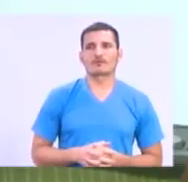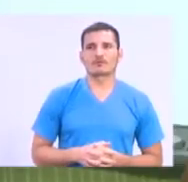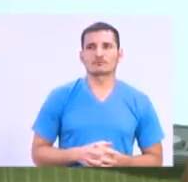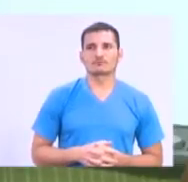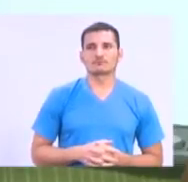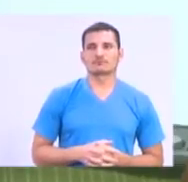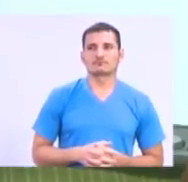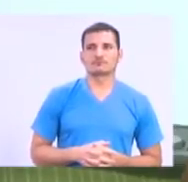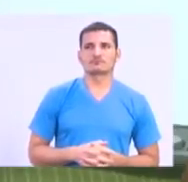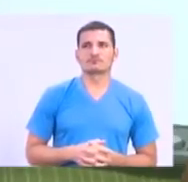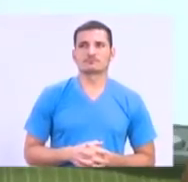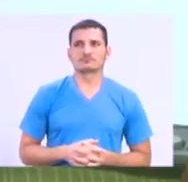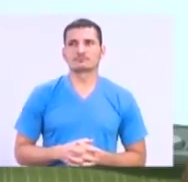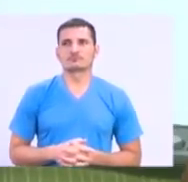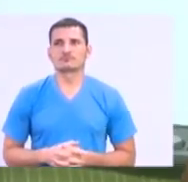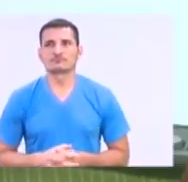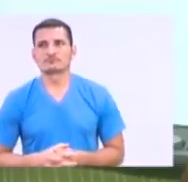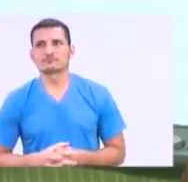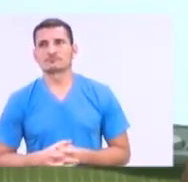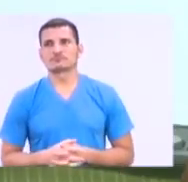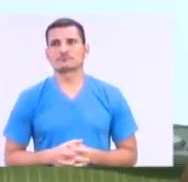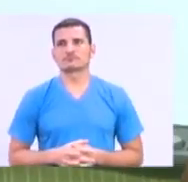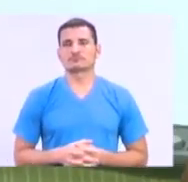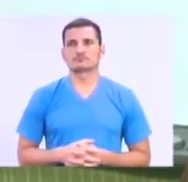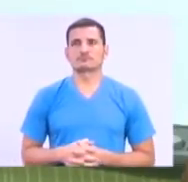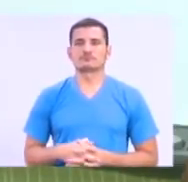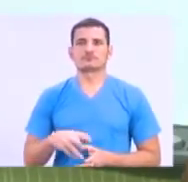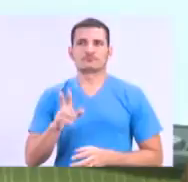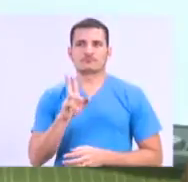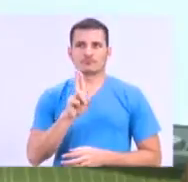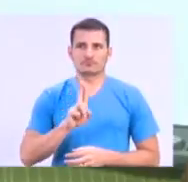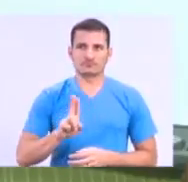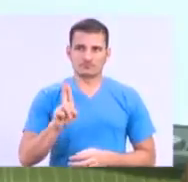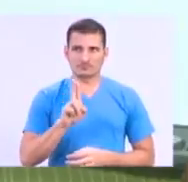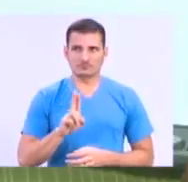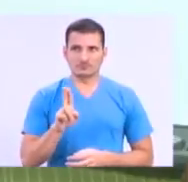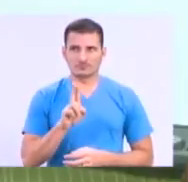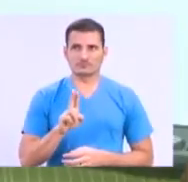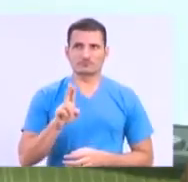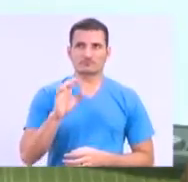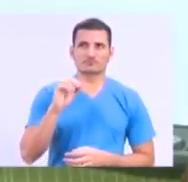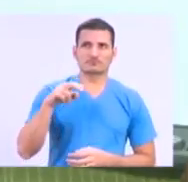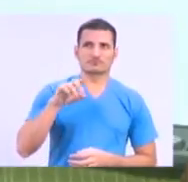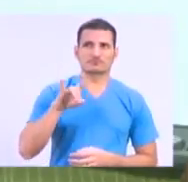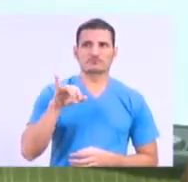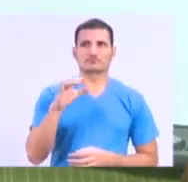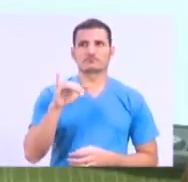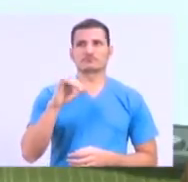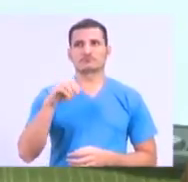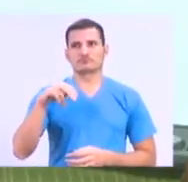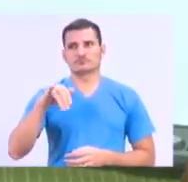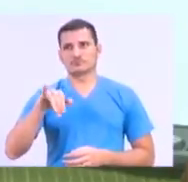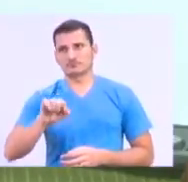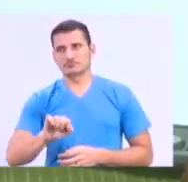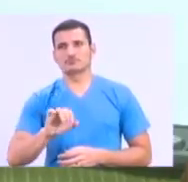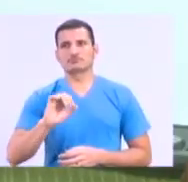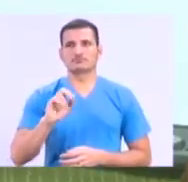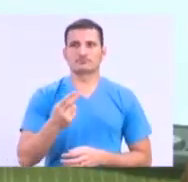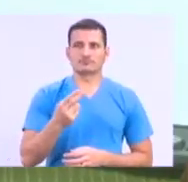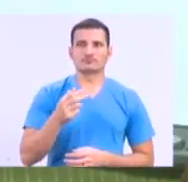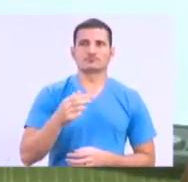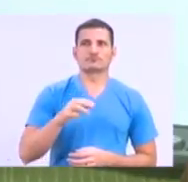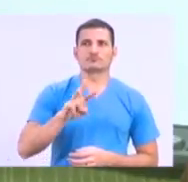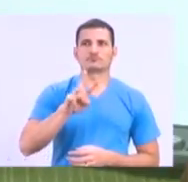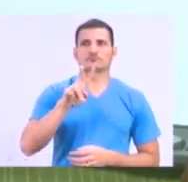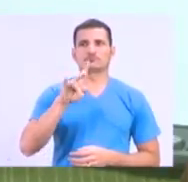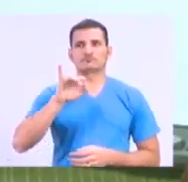variáveis. Em situações em que utilizamos estruturas condicionais, laços de repetição, né, nós temos